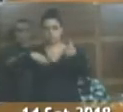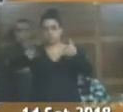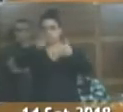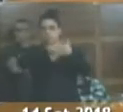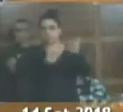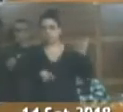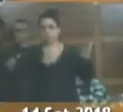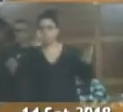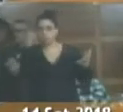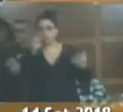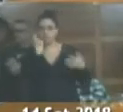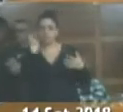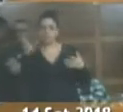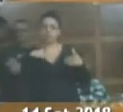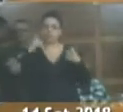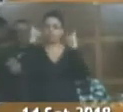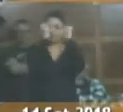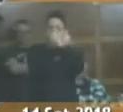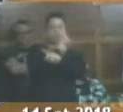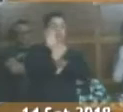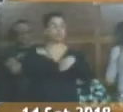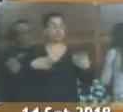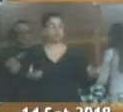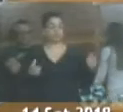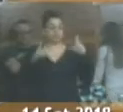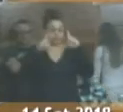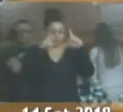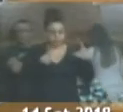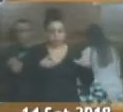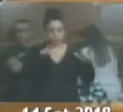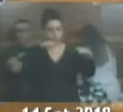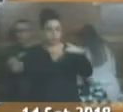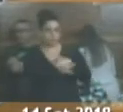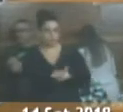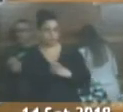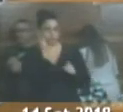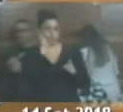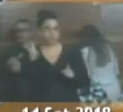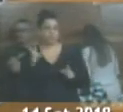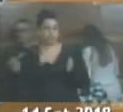eles com todas as dificuldades que tem em cada um, fotografados e com o